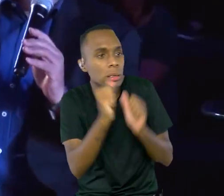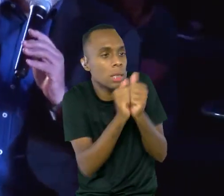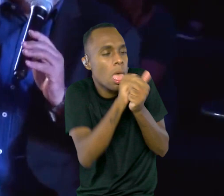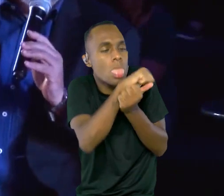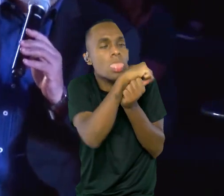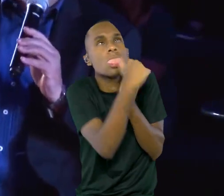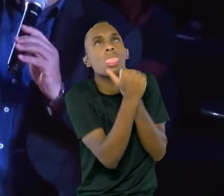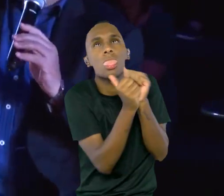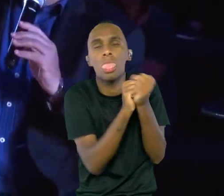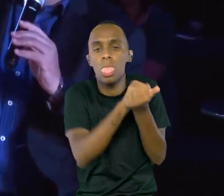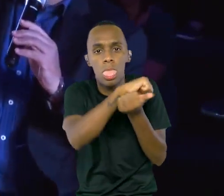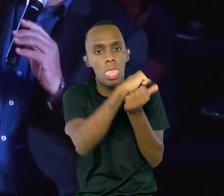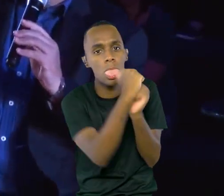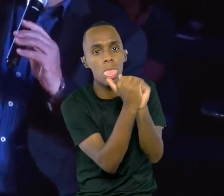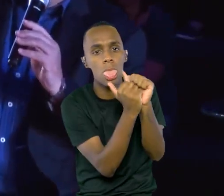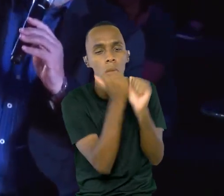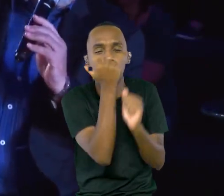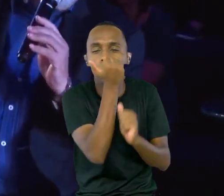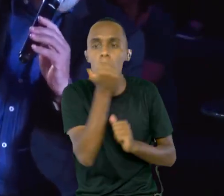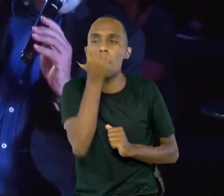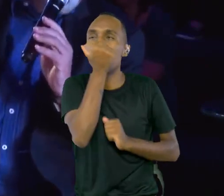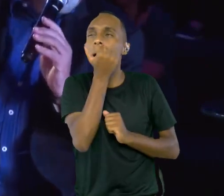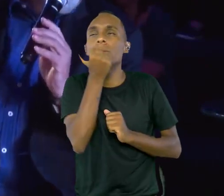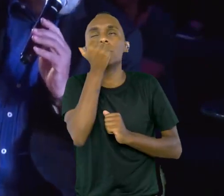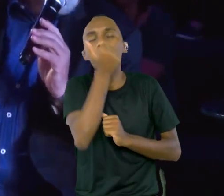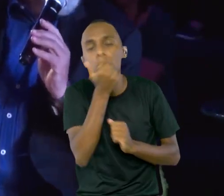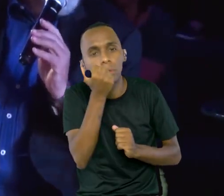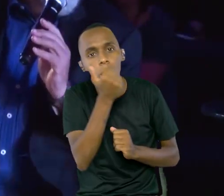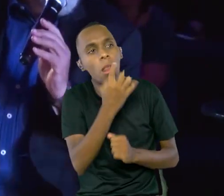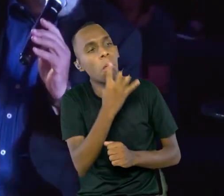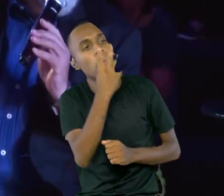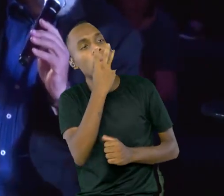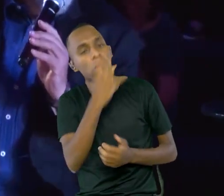quase parecendo que um ia entrar dentro do outro via boca.